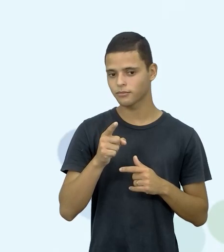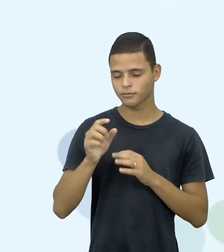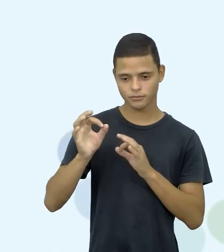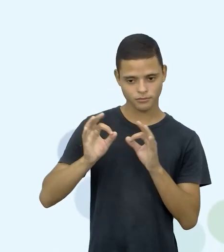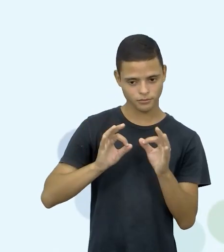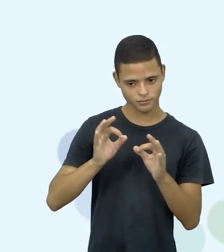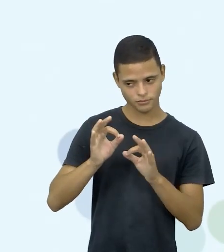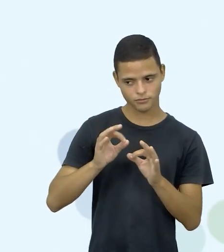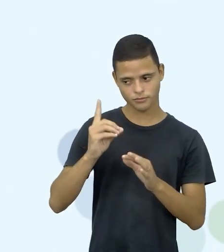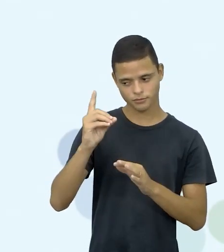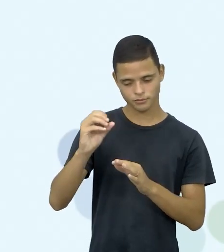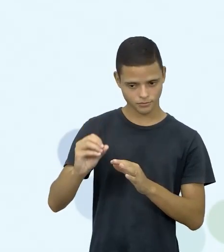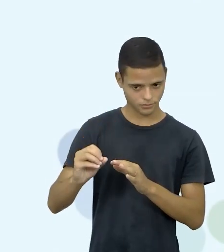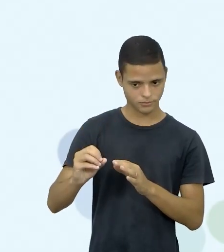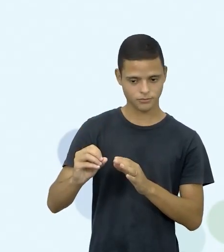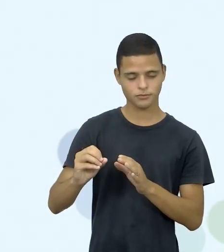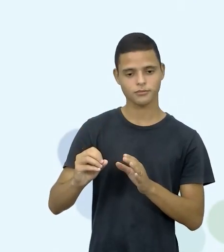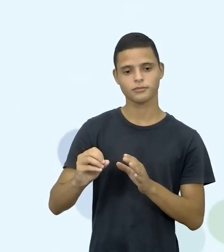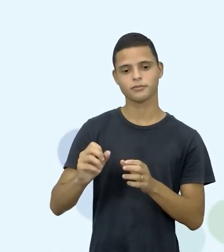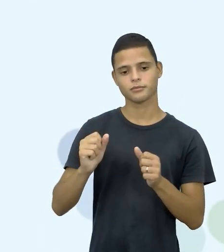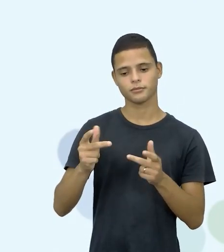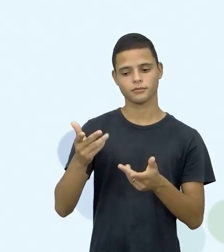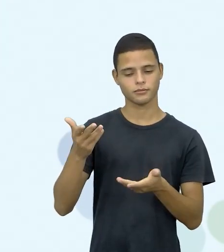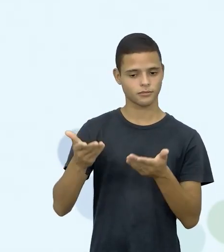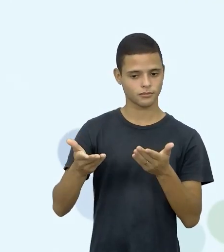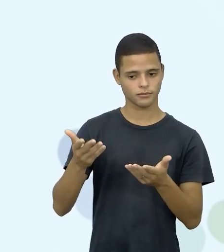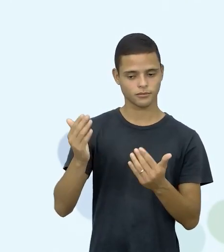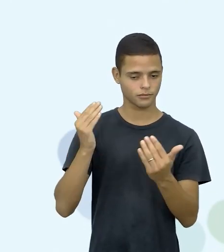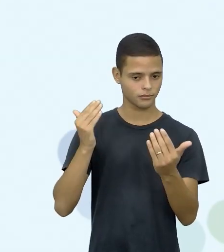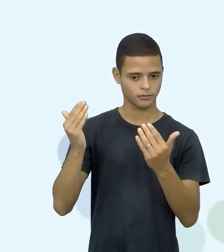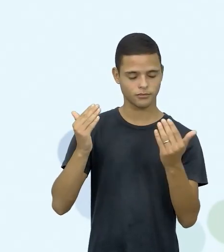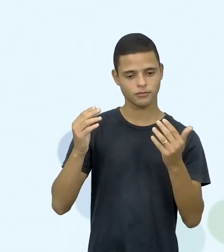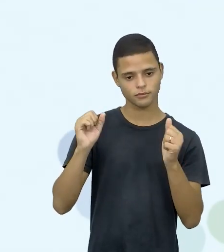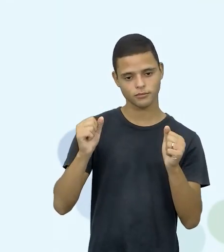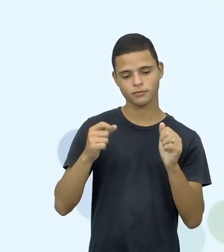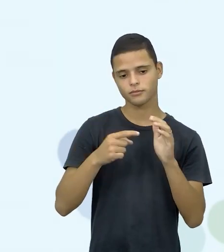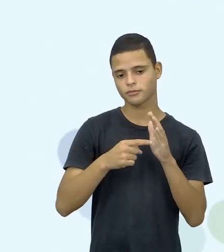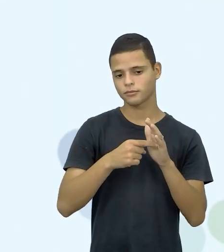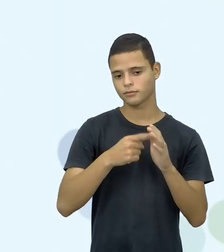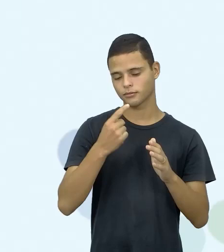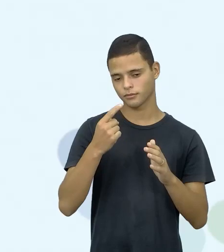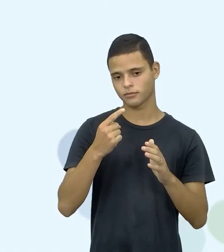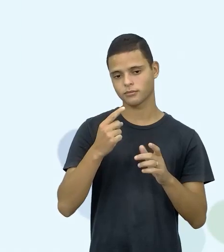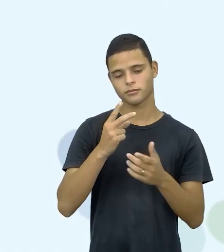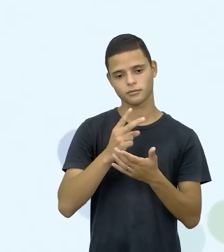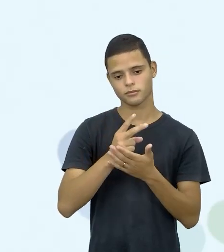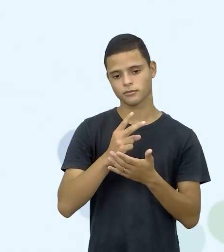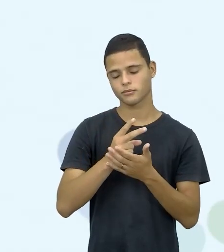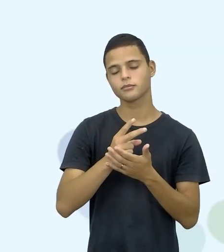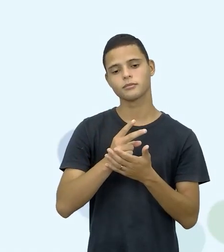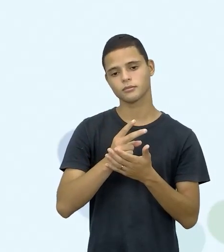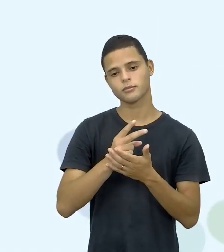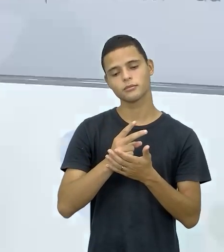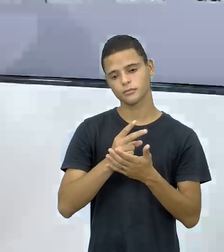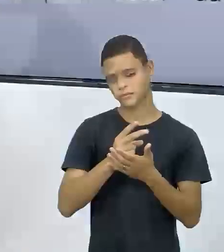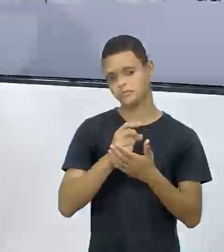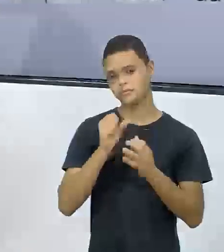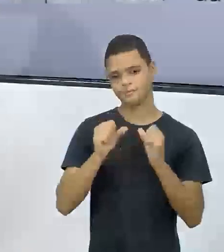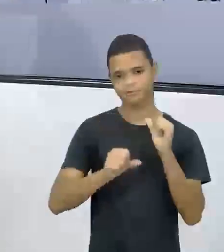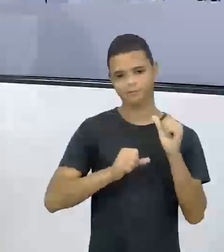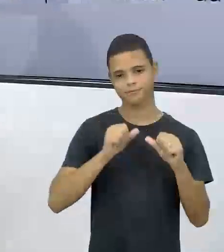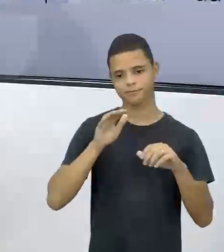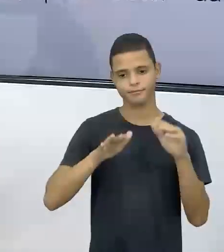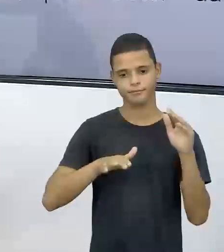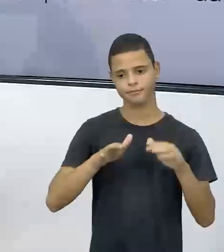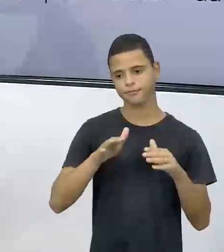aí 10 medições, tá certo? E aí vocês podem cancelar a primeira medição, porque, que nem eu fiz, né? Dá erro, às vezes você não